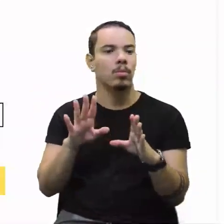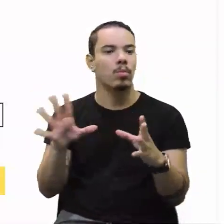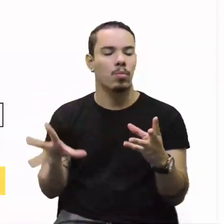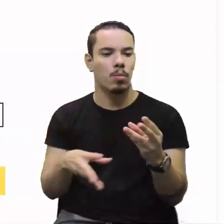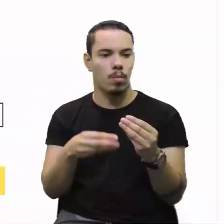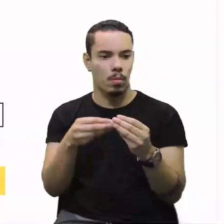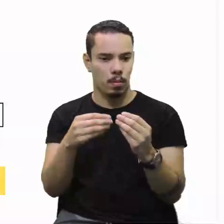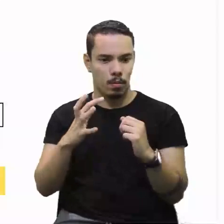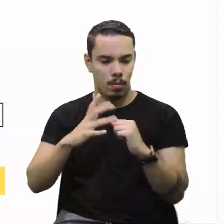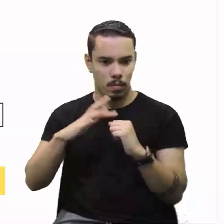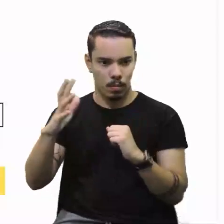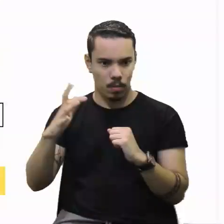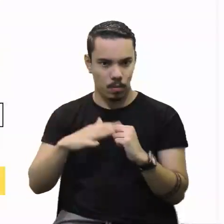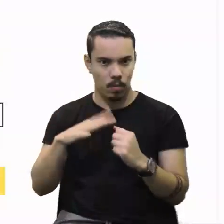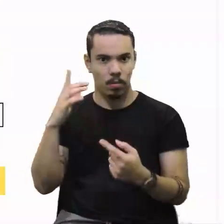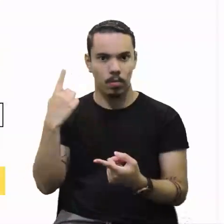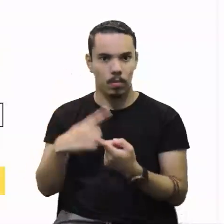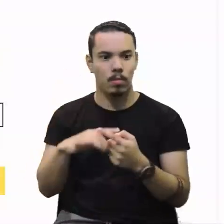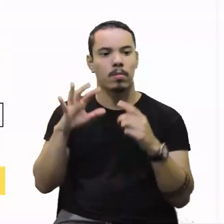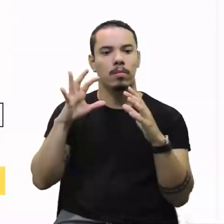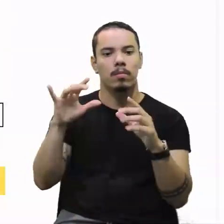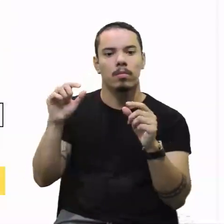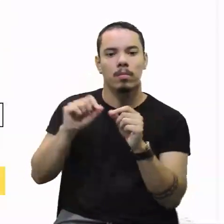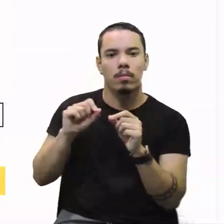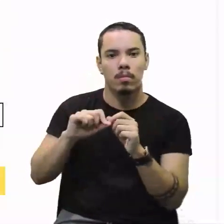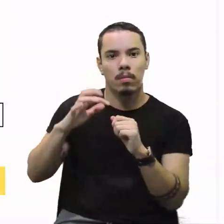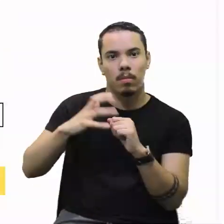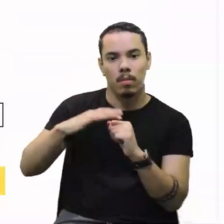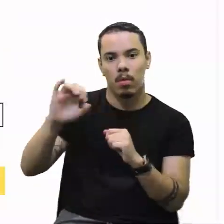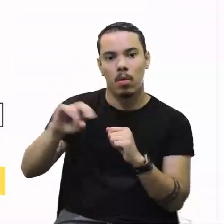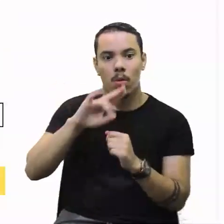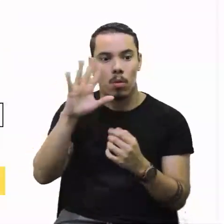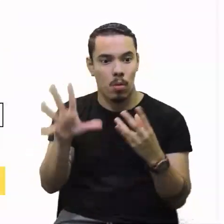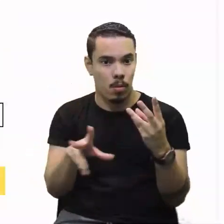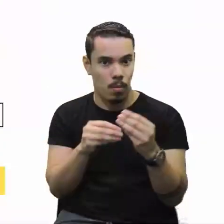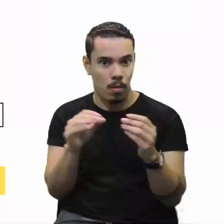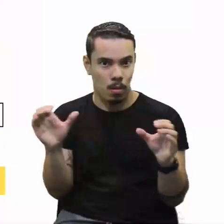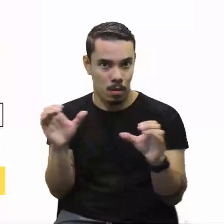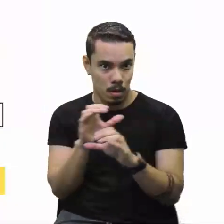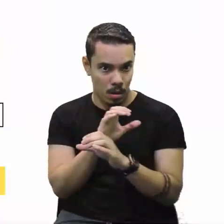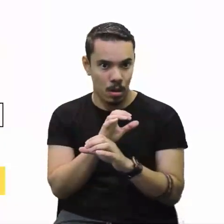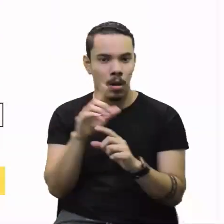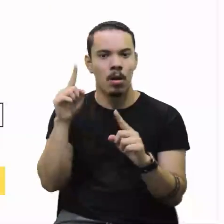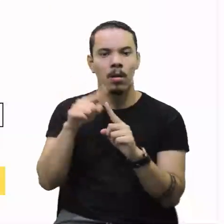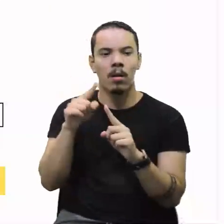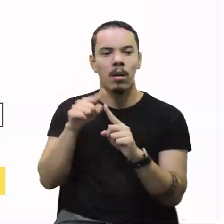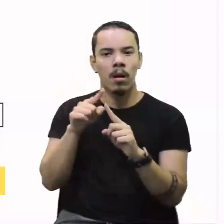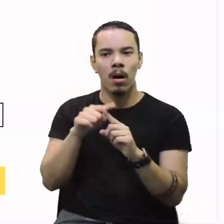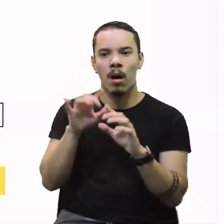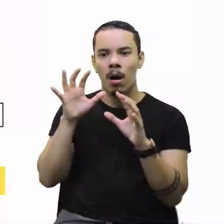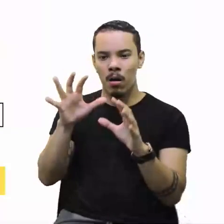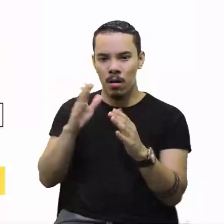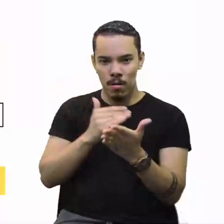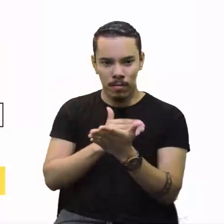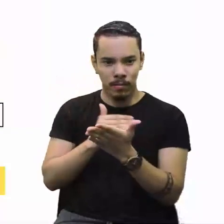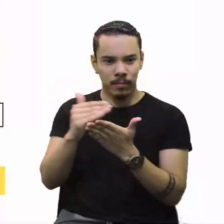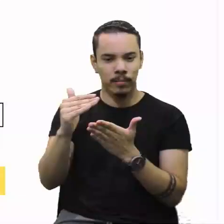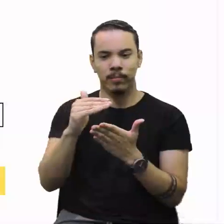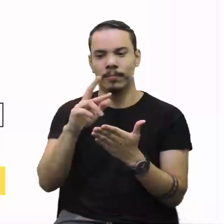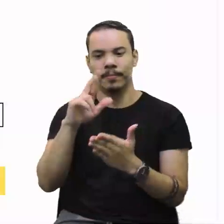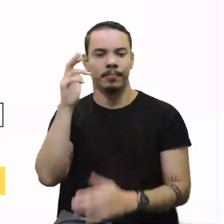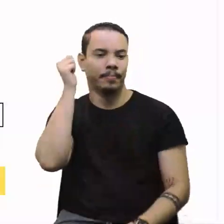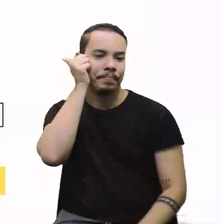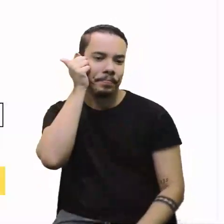de onda, levando-se em conta a sua frequência ou o seu comprimento de onda. O tipo de radiação, começando aqui, rádio,